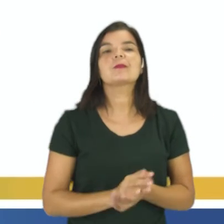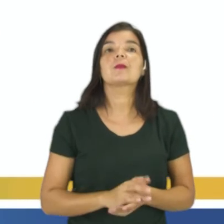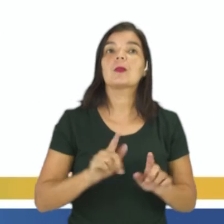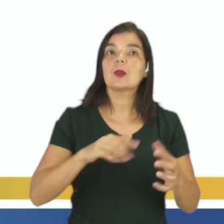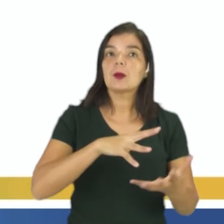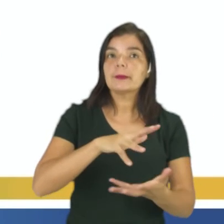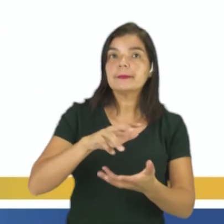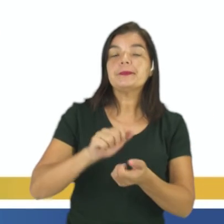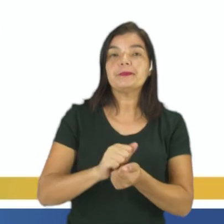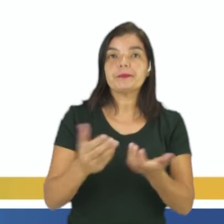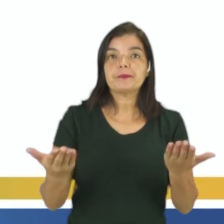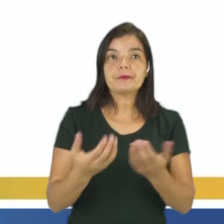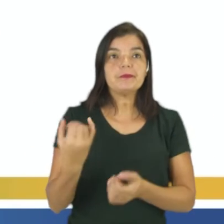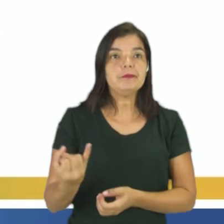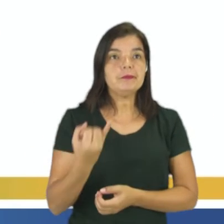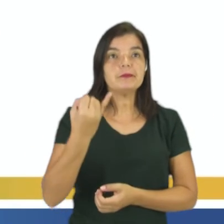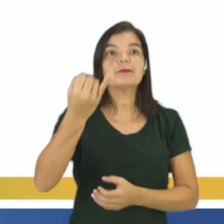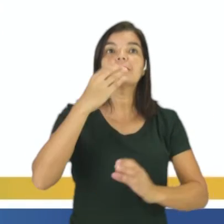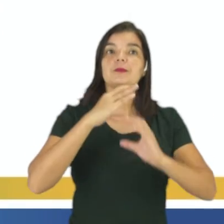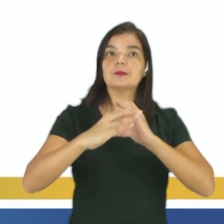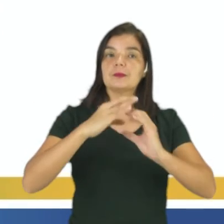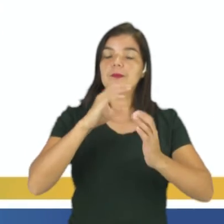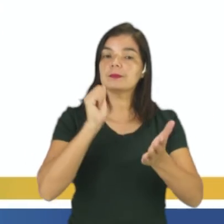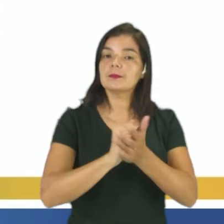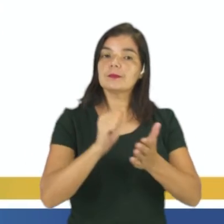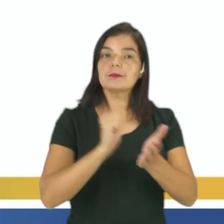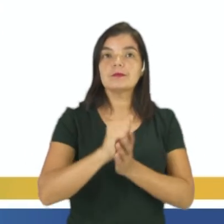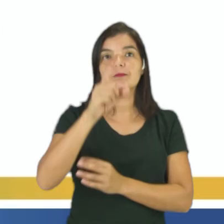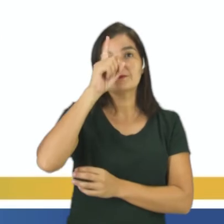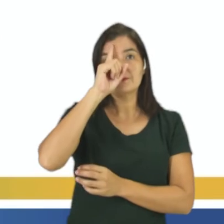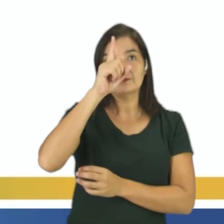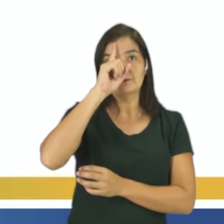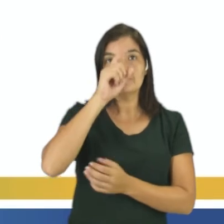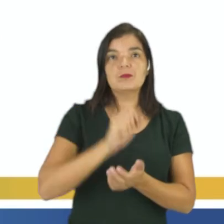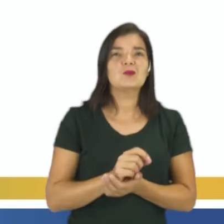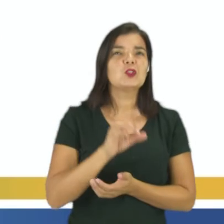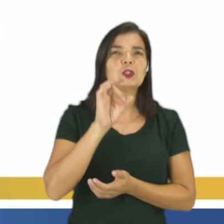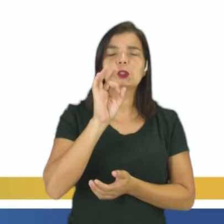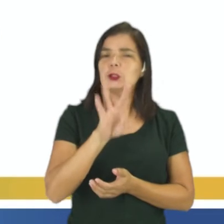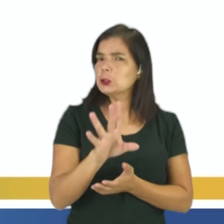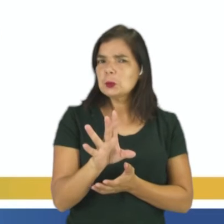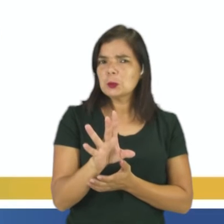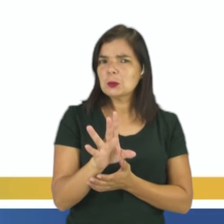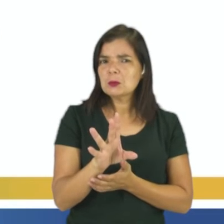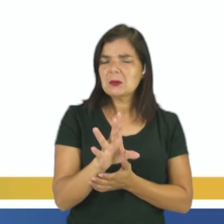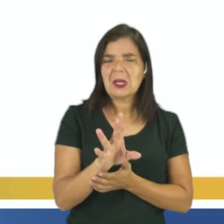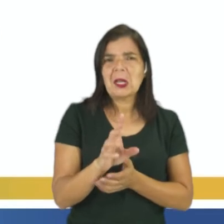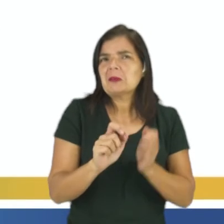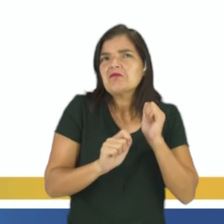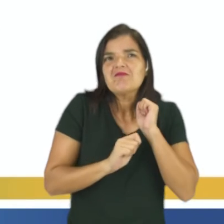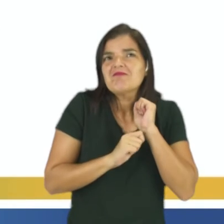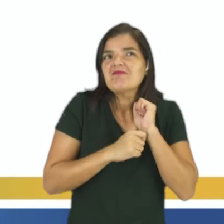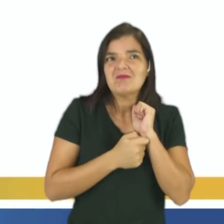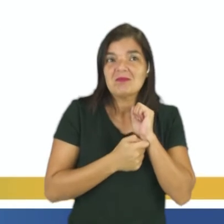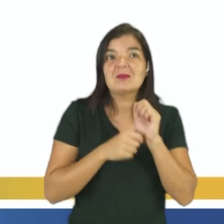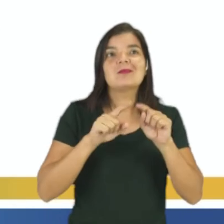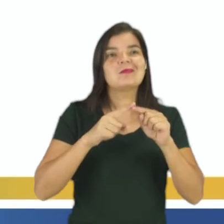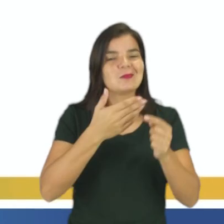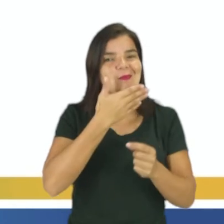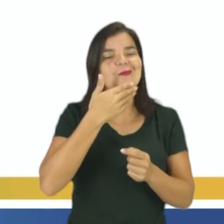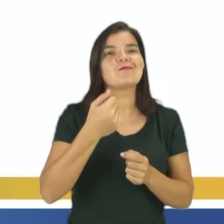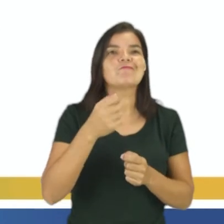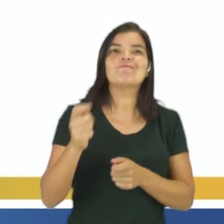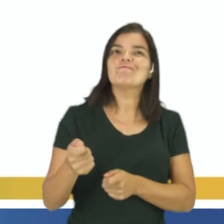no mundo contemporâneo a importância da comunicação escrita no dia a dia, não é claro? Não é nenhum segredo